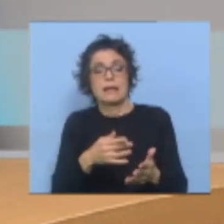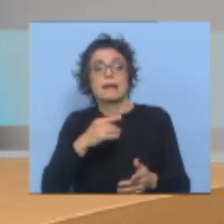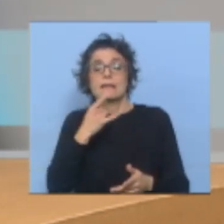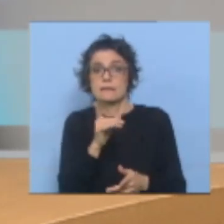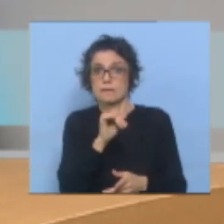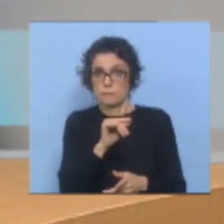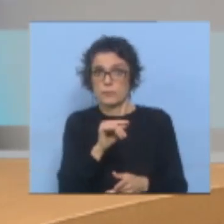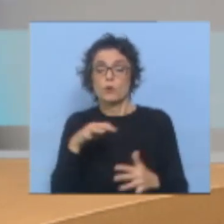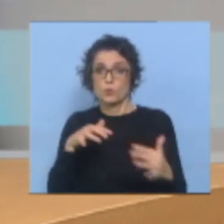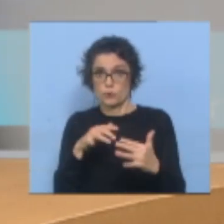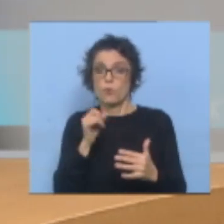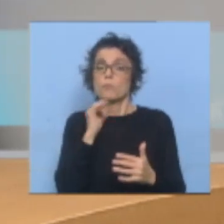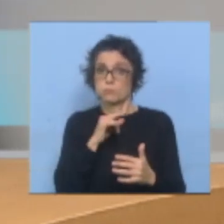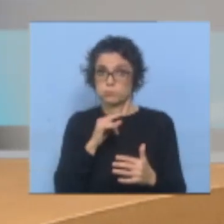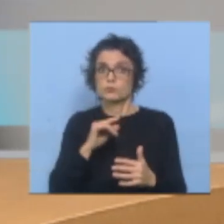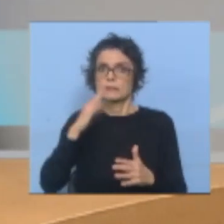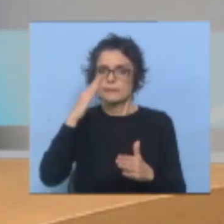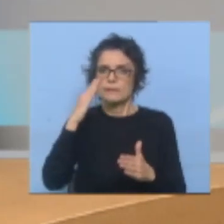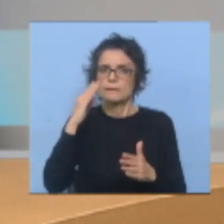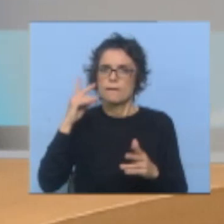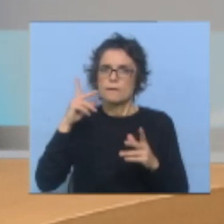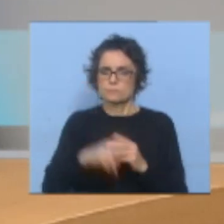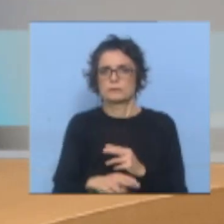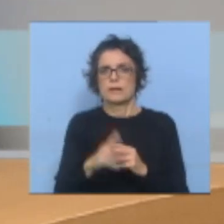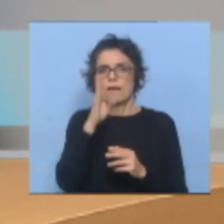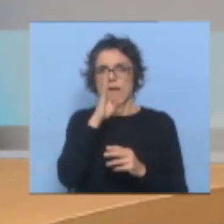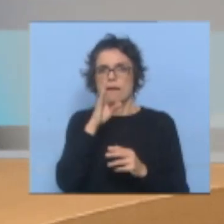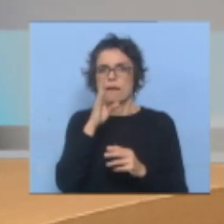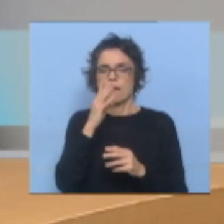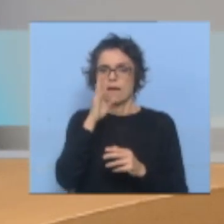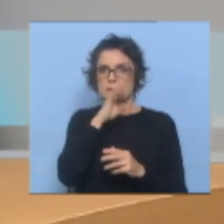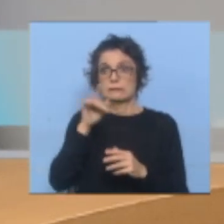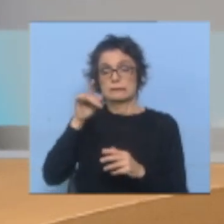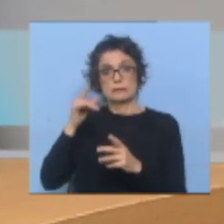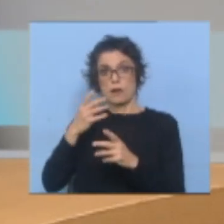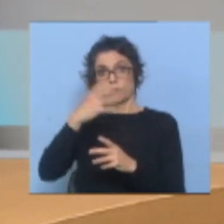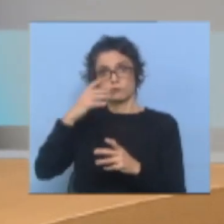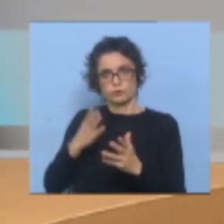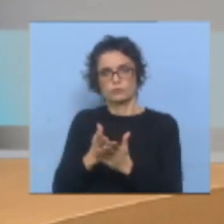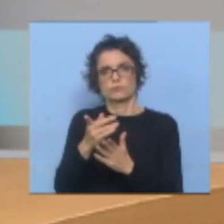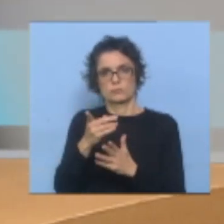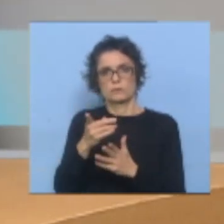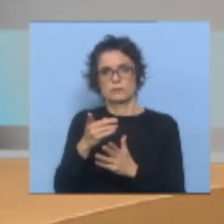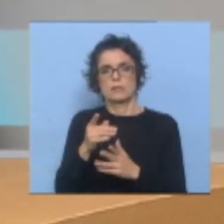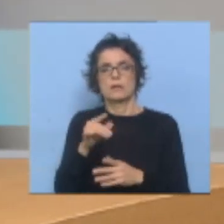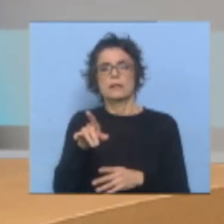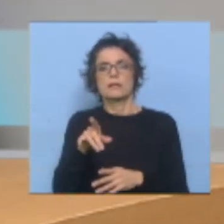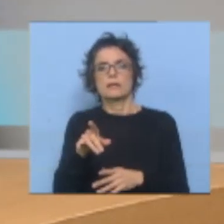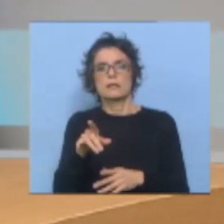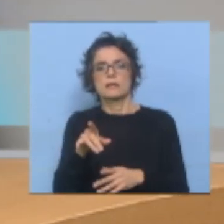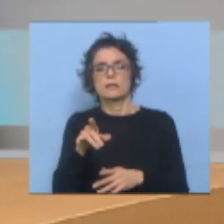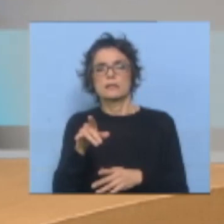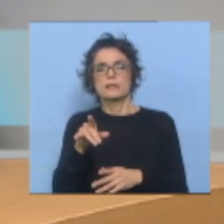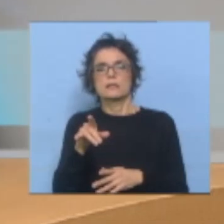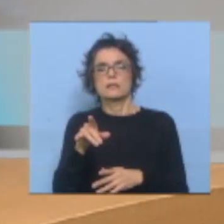no caso de não pararem os insultos, também era, digamos, uma questão minimal. E não era